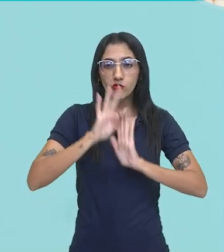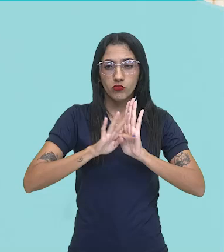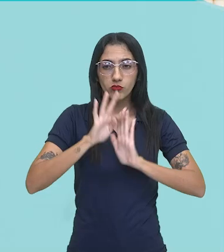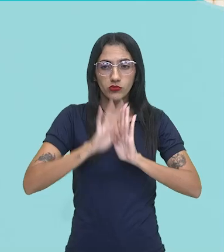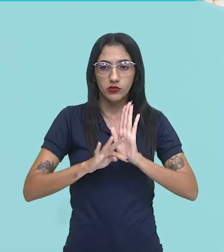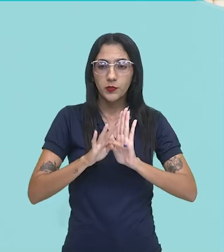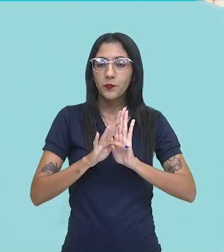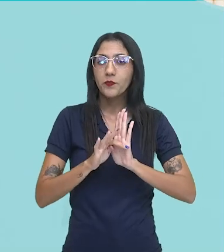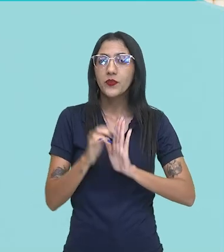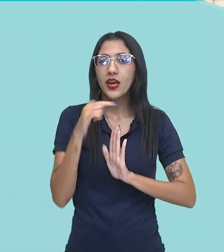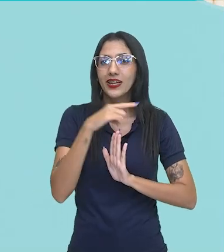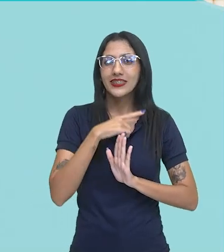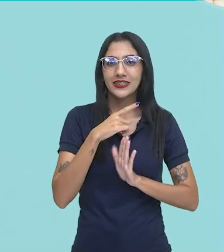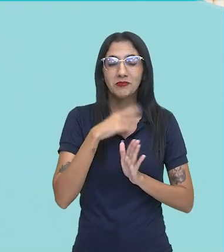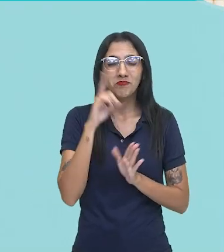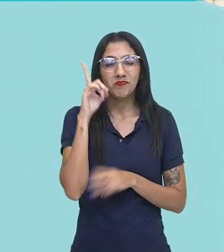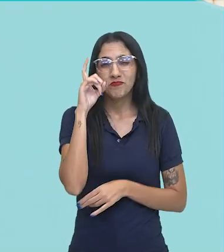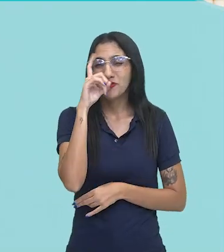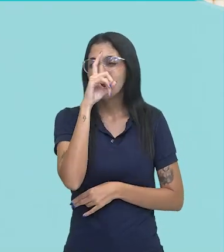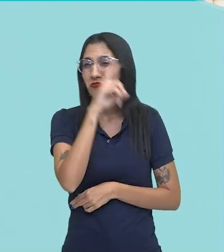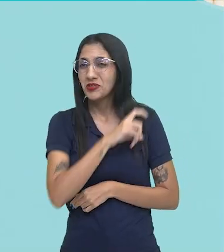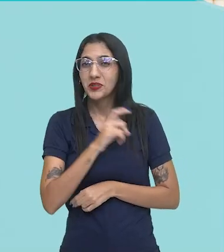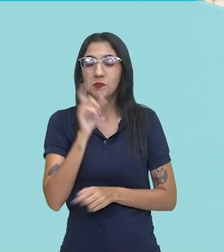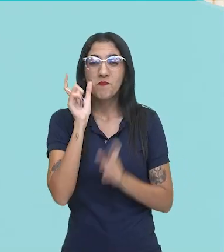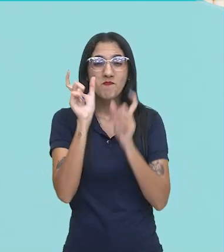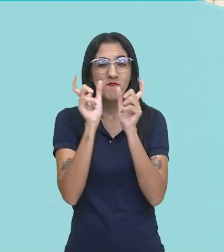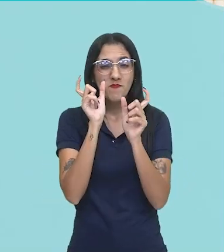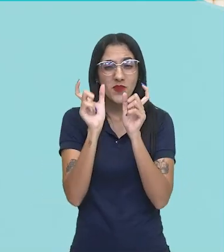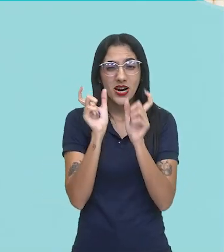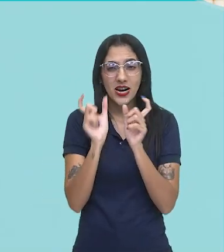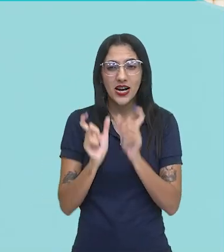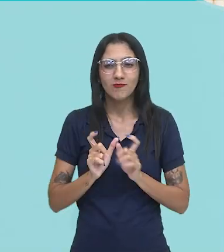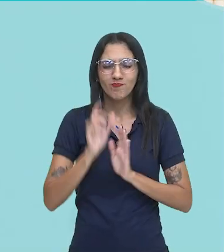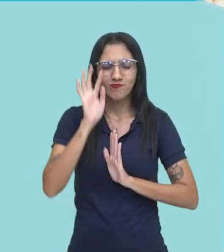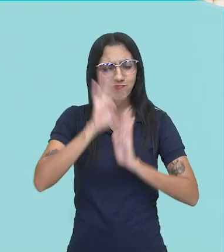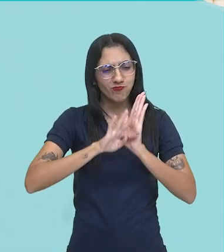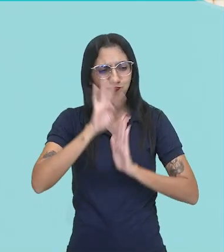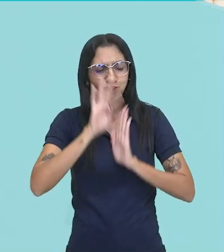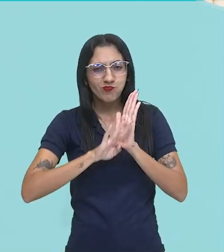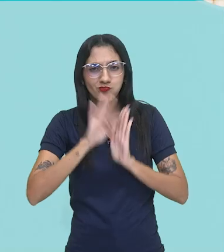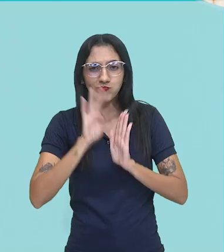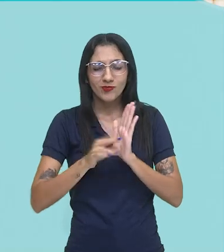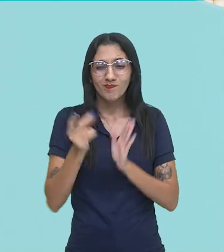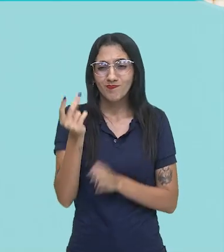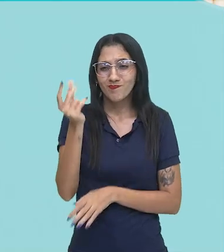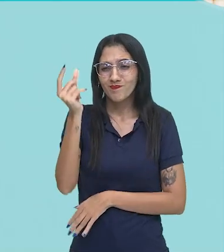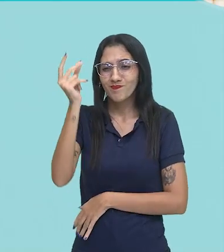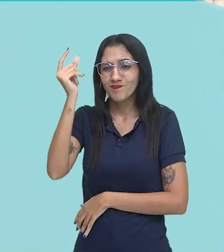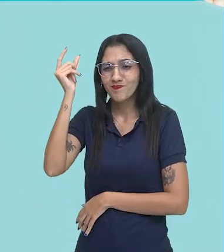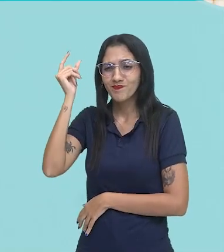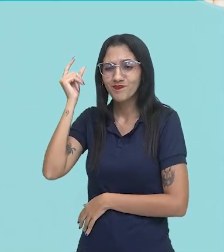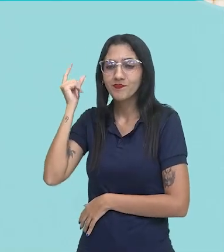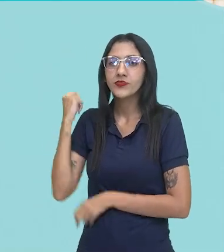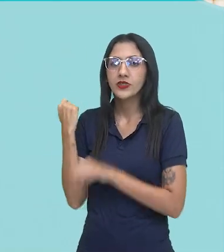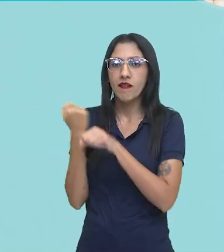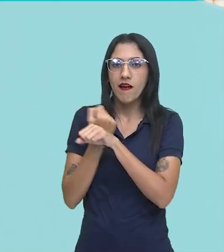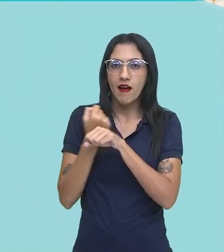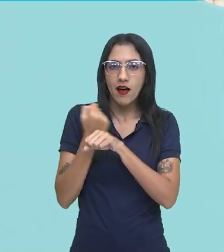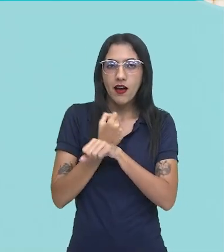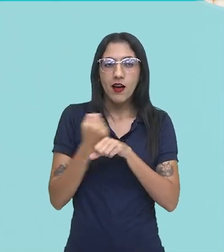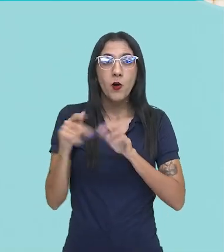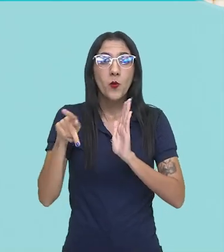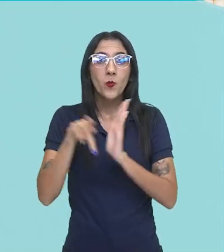eles são bem difíceis de ser lidos, porque são textos muito antigos, né, do